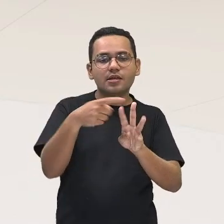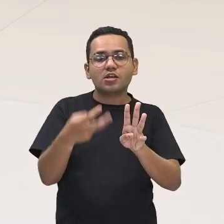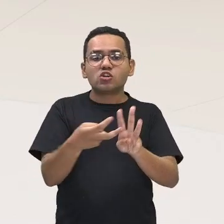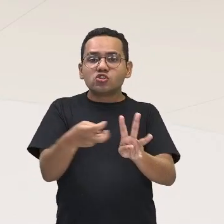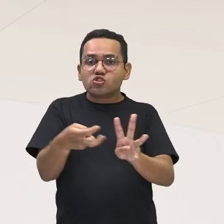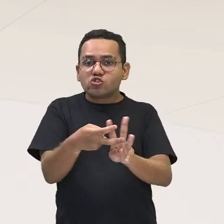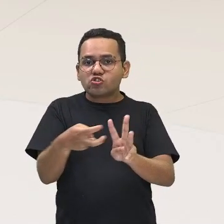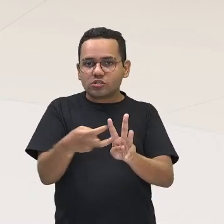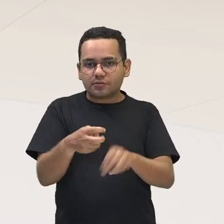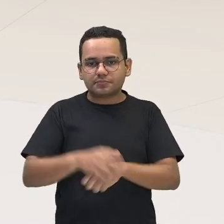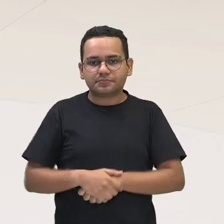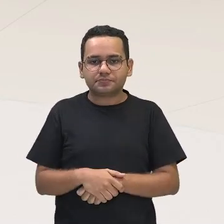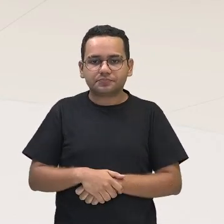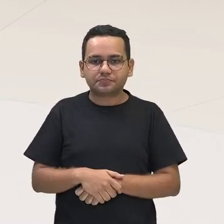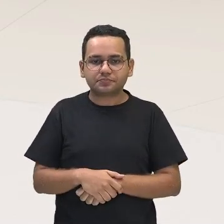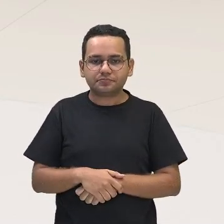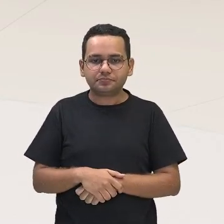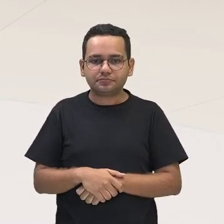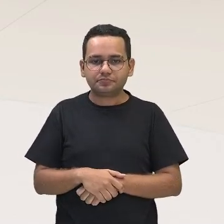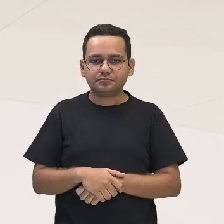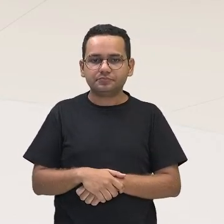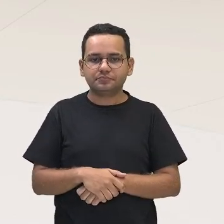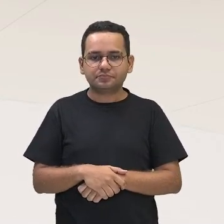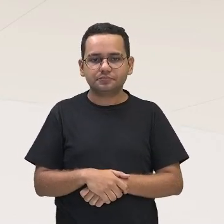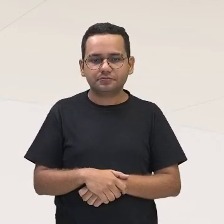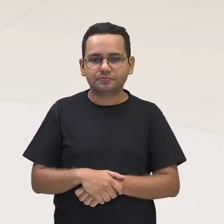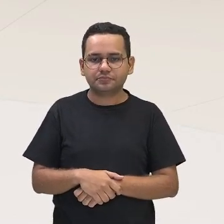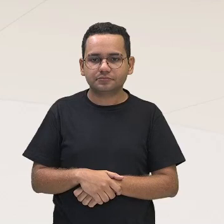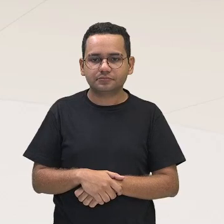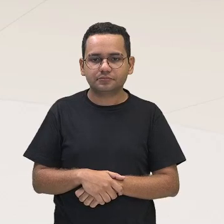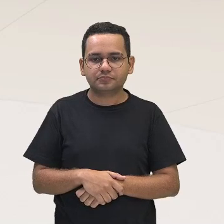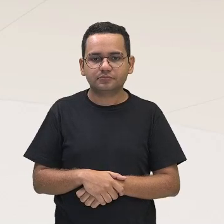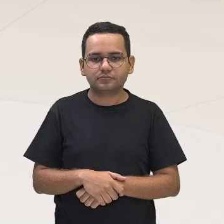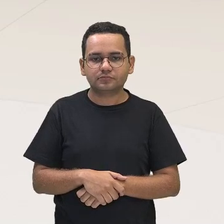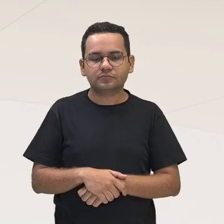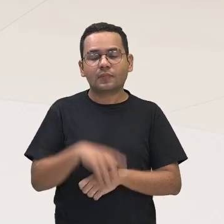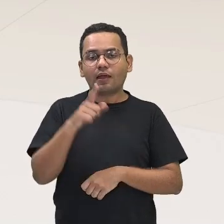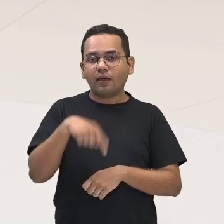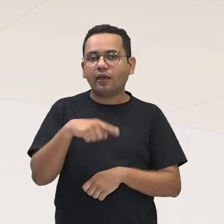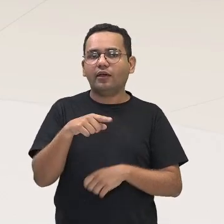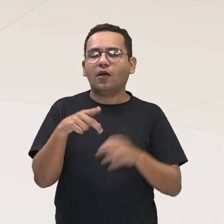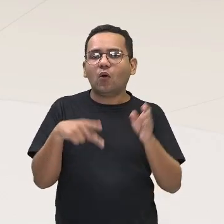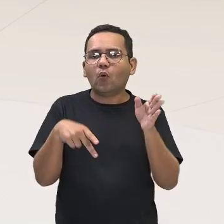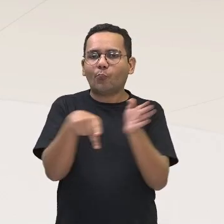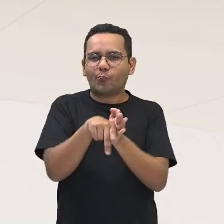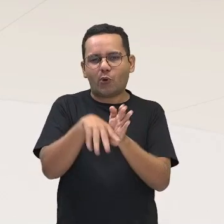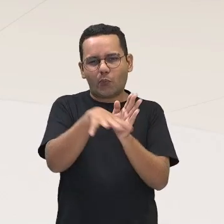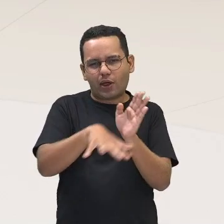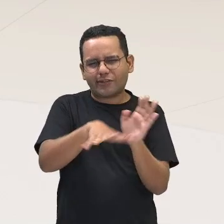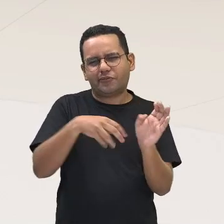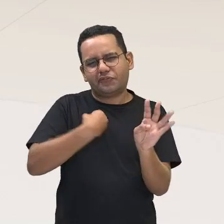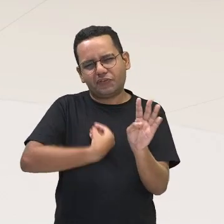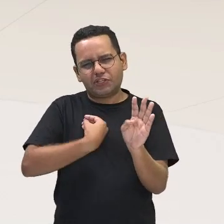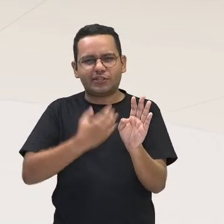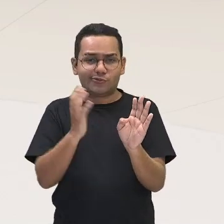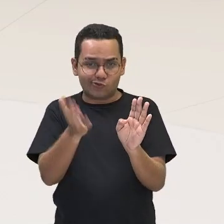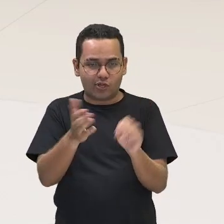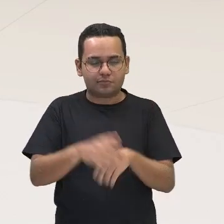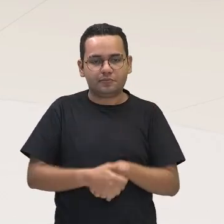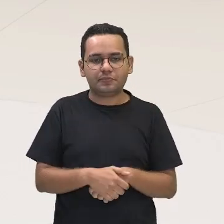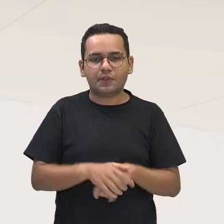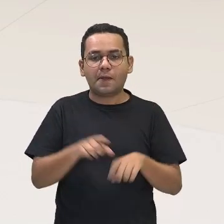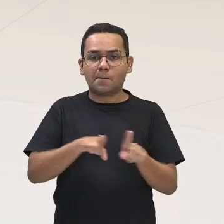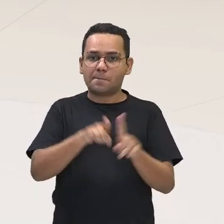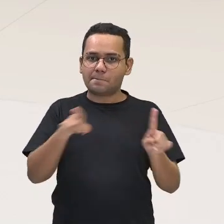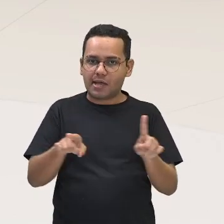é o primeiro personagem, o primeiro componente étnico que vai formar essa população, já que são eles que